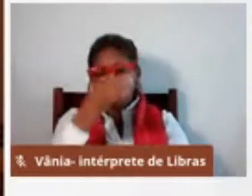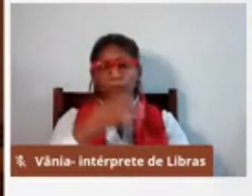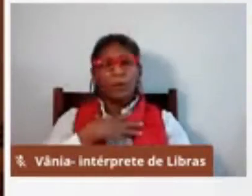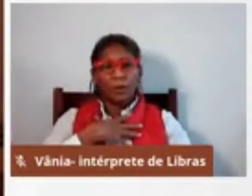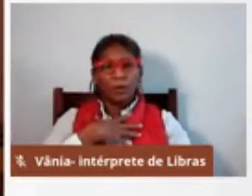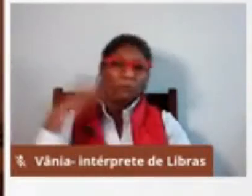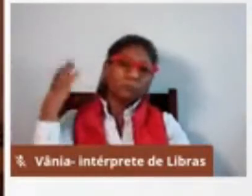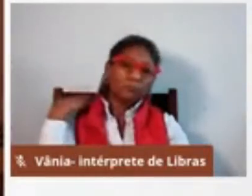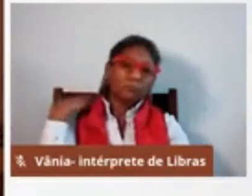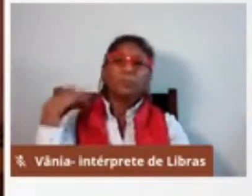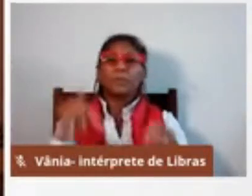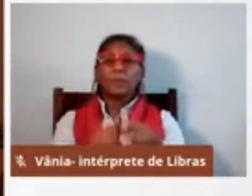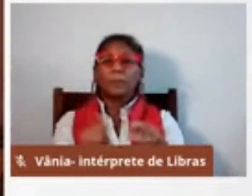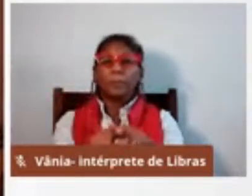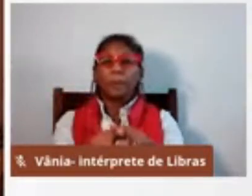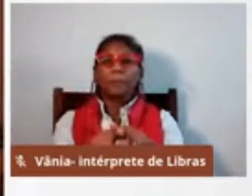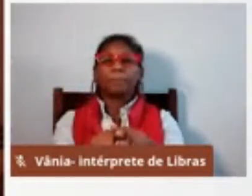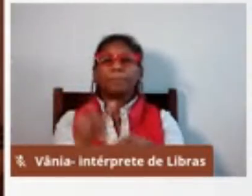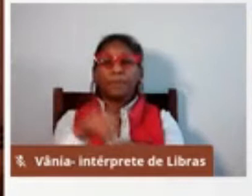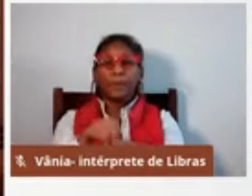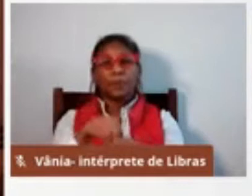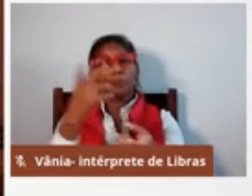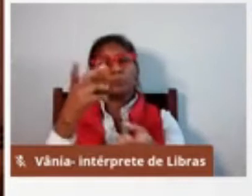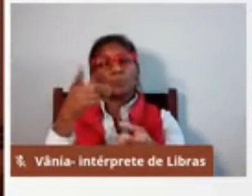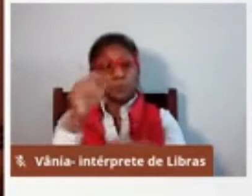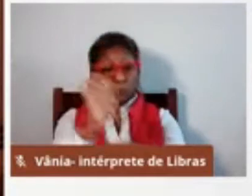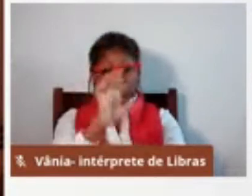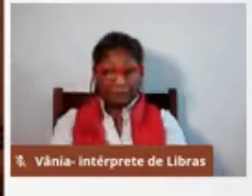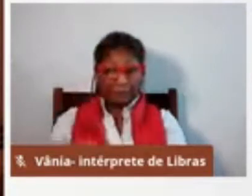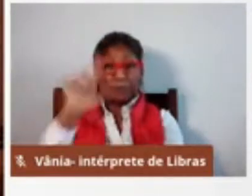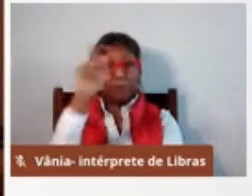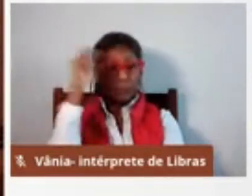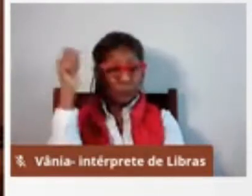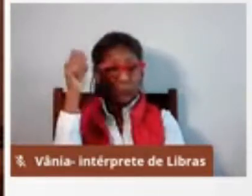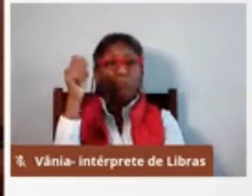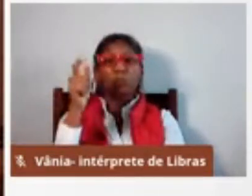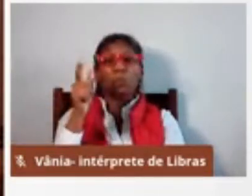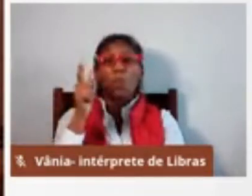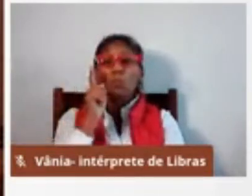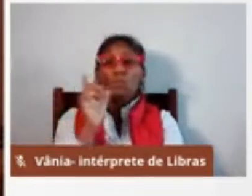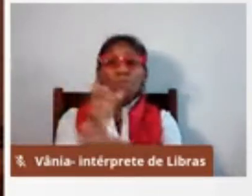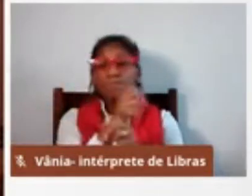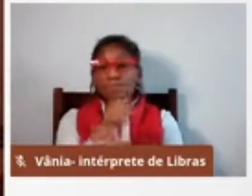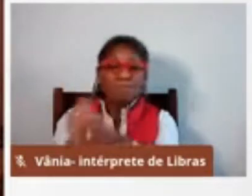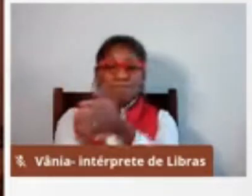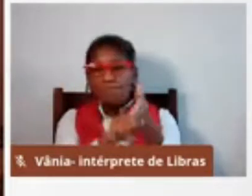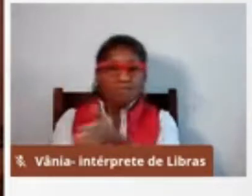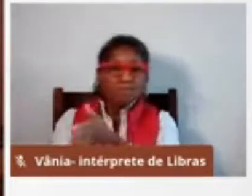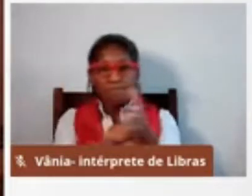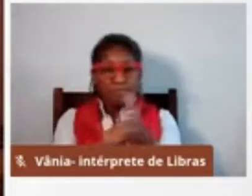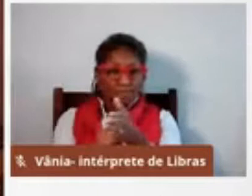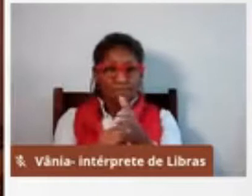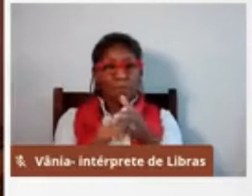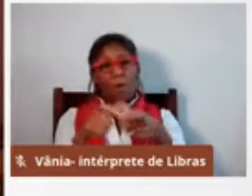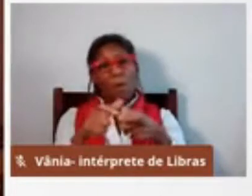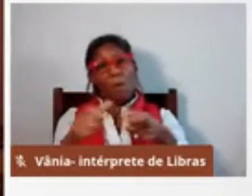o aumento do número de casos no estado, a gente tem conseguido manter o indicador da ocupação de leitos em função do aumento do